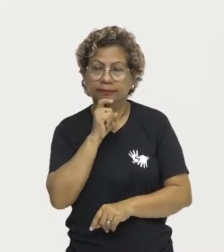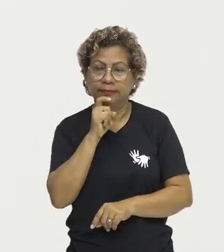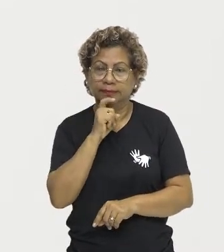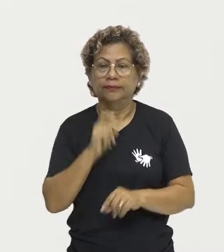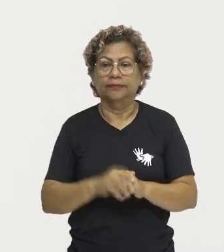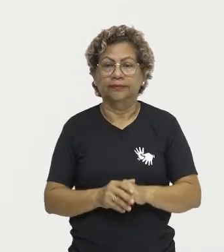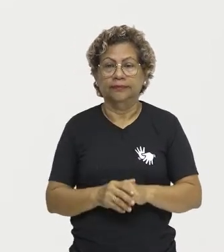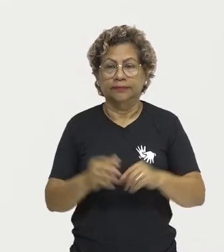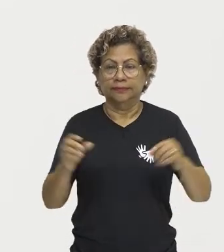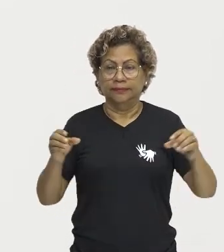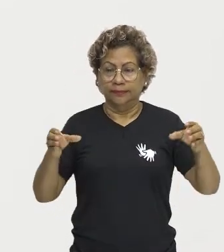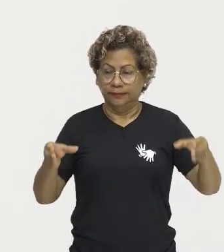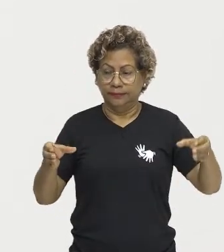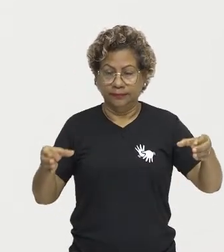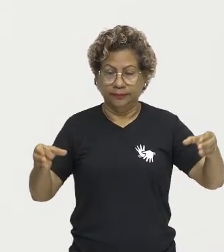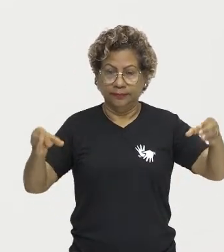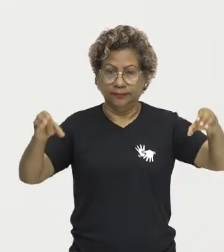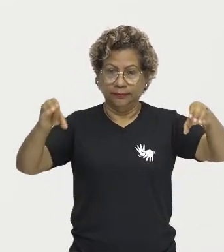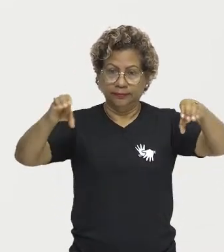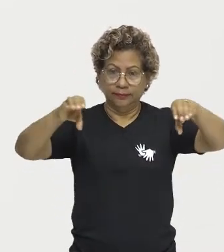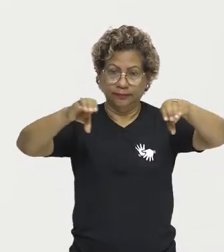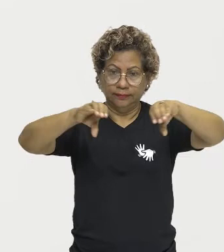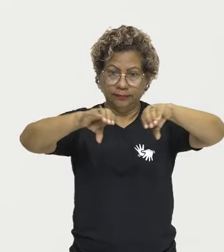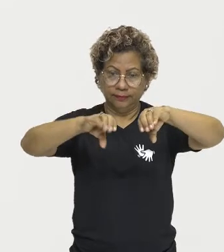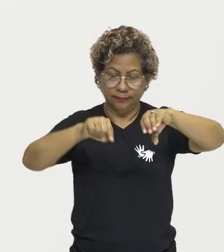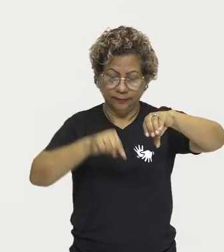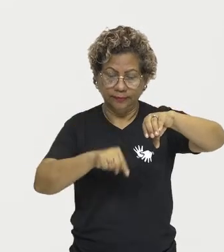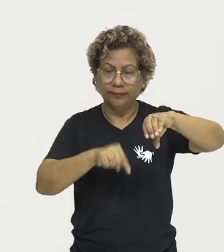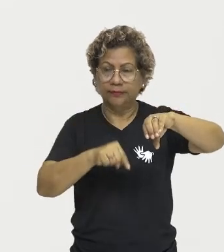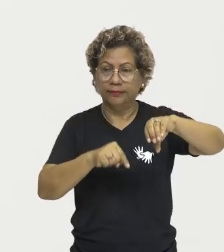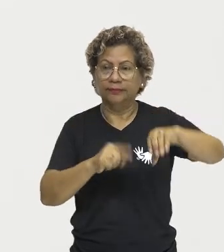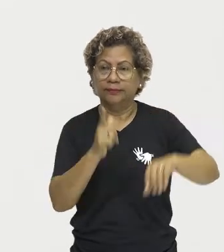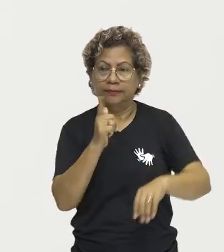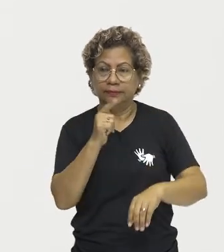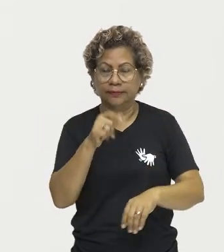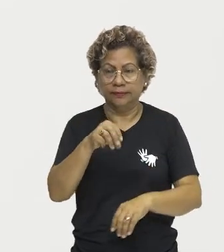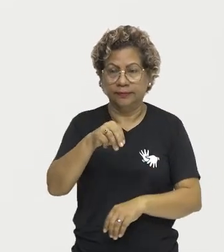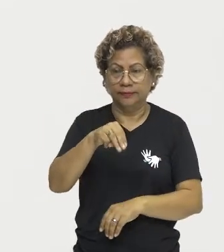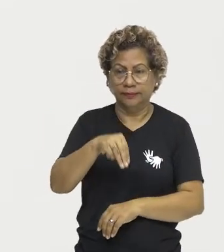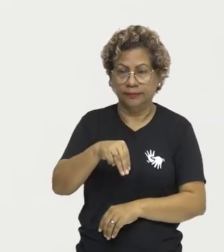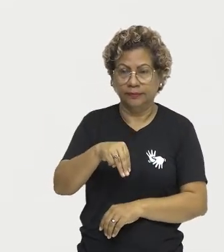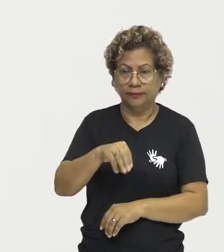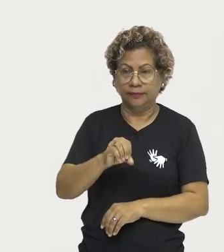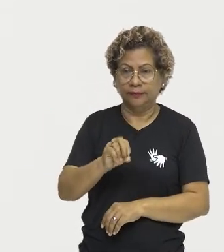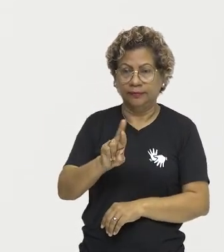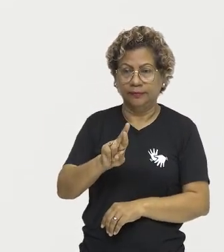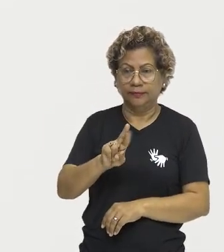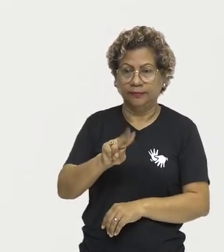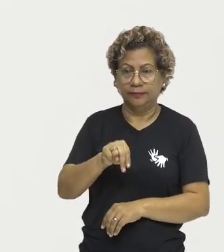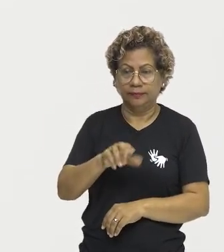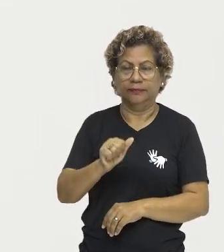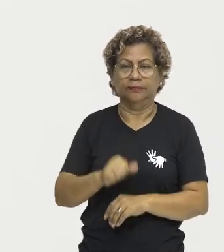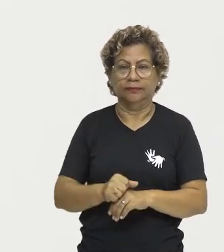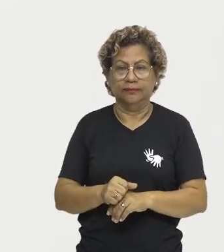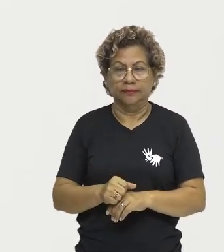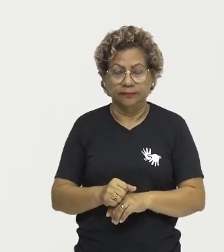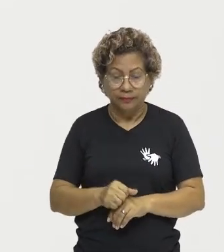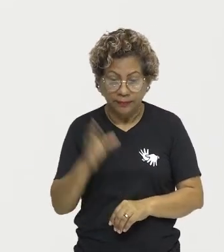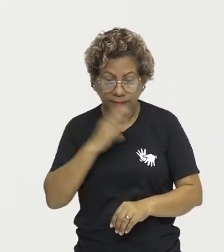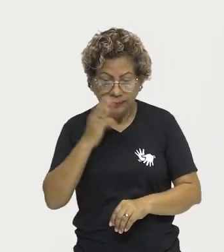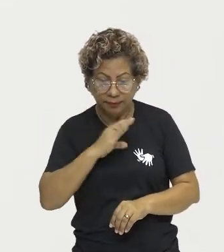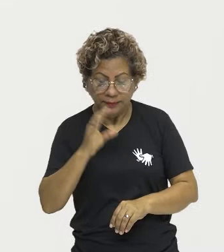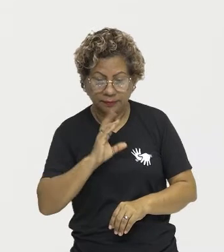que perceber é tirar os dados. Não é, olhou a questão, já vou resolver. Deixa eu ver o que está pedindo aí. Não é assim,